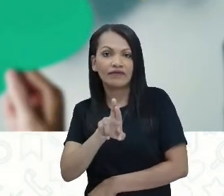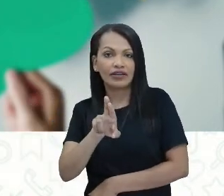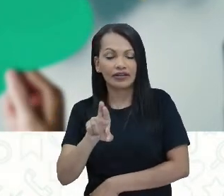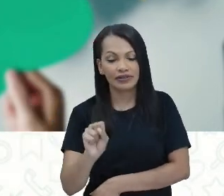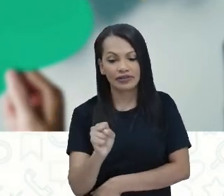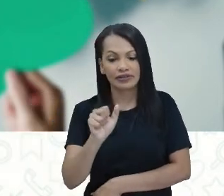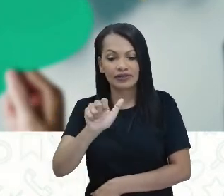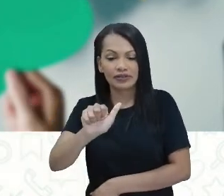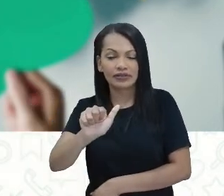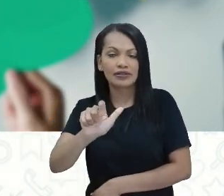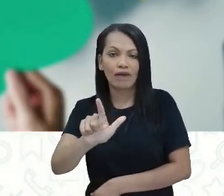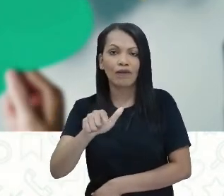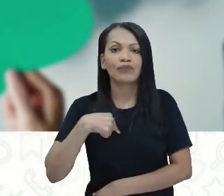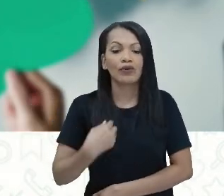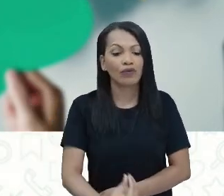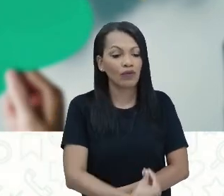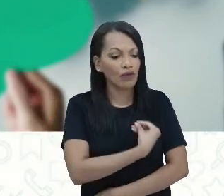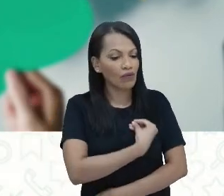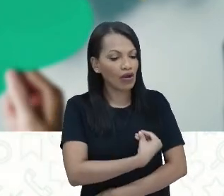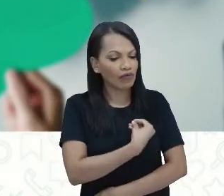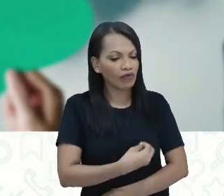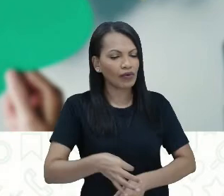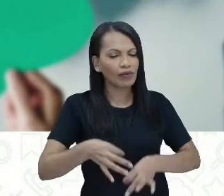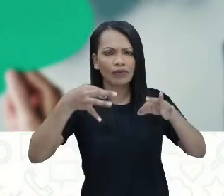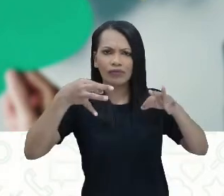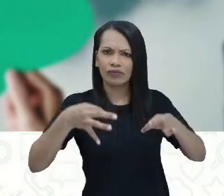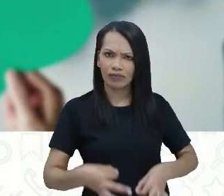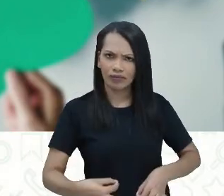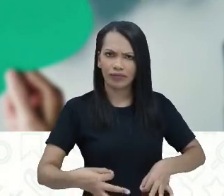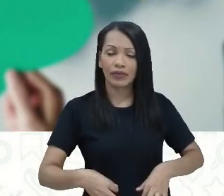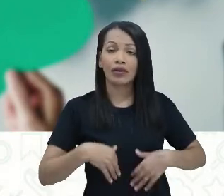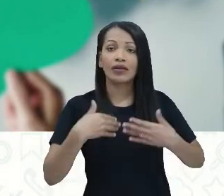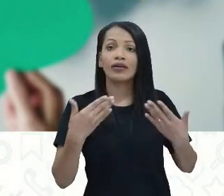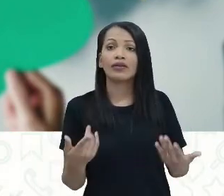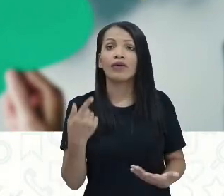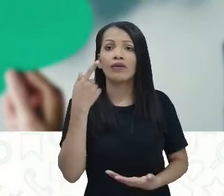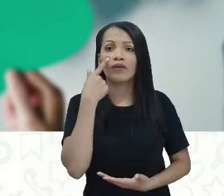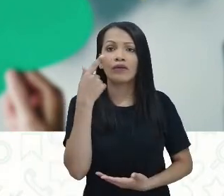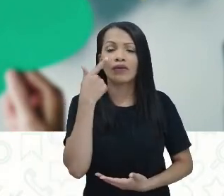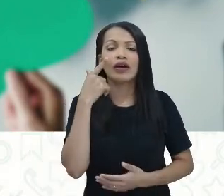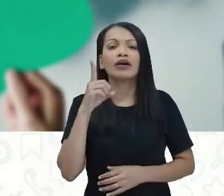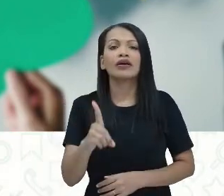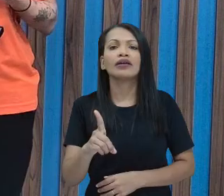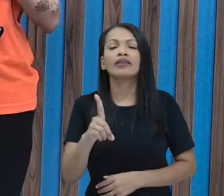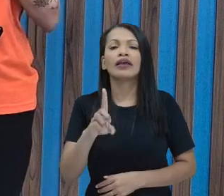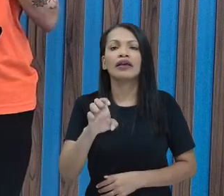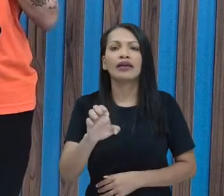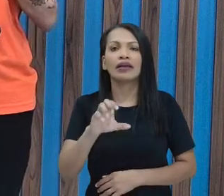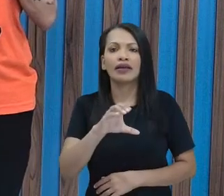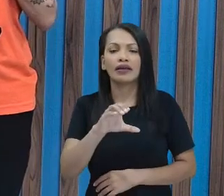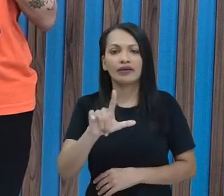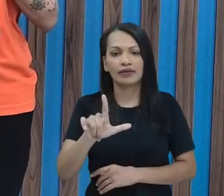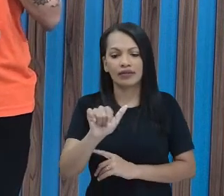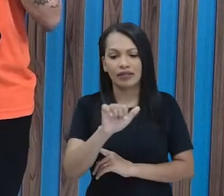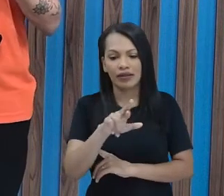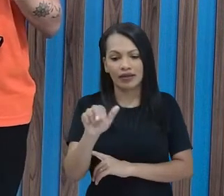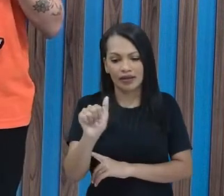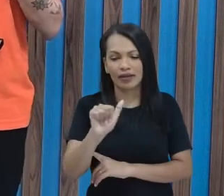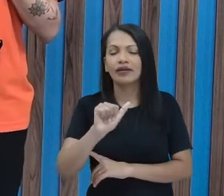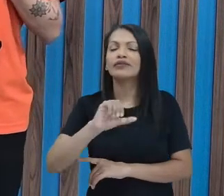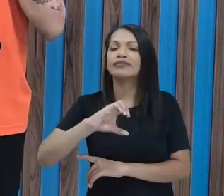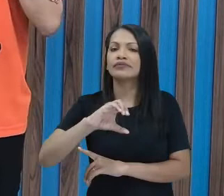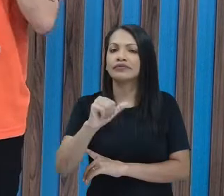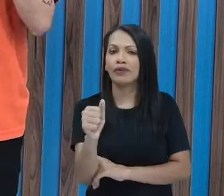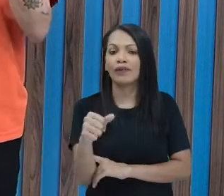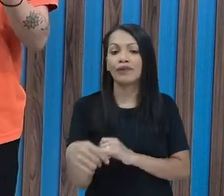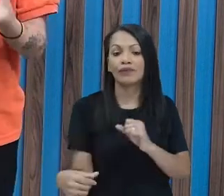vida plena, digna. Então, é a Declaração Universal dos Direitos Humanos, certo?